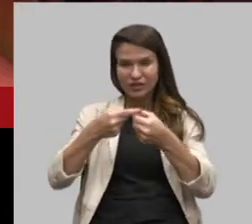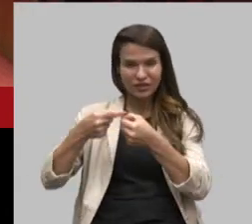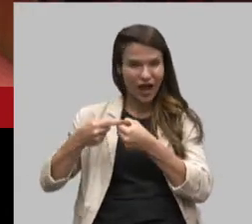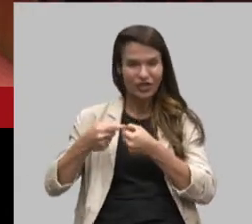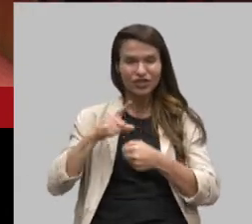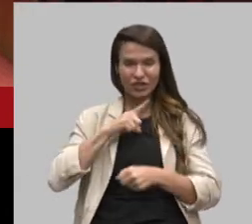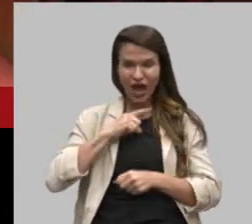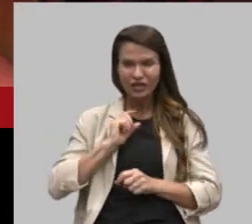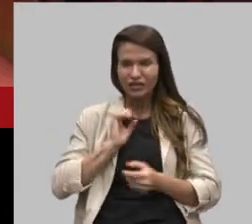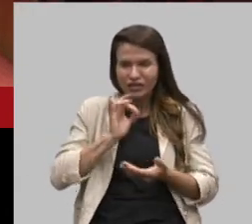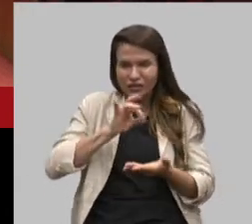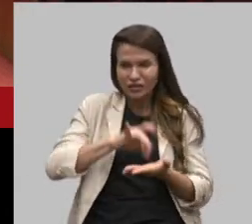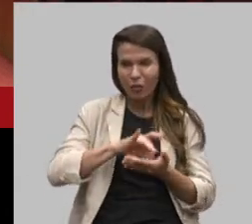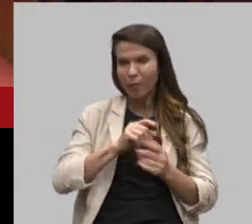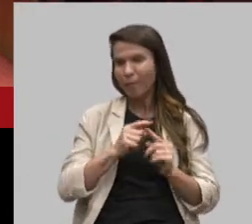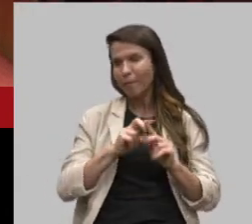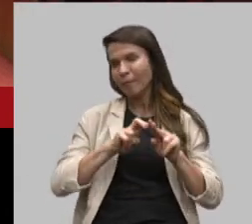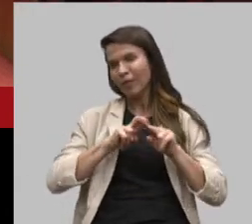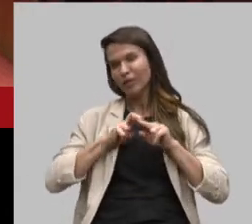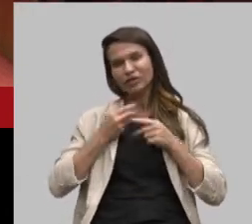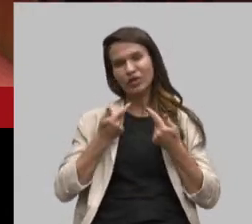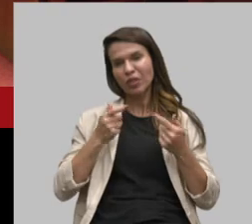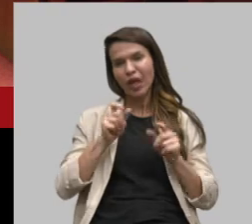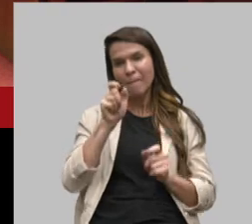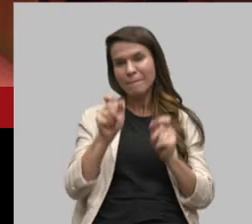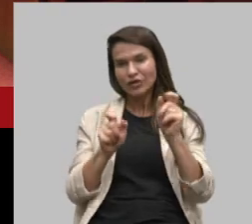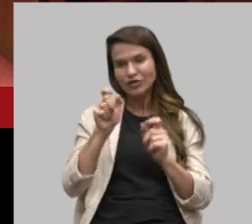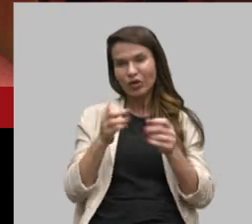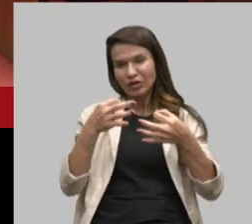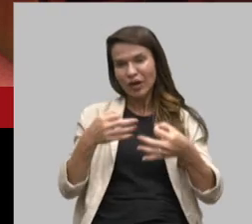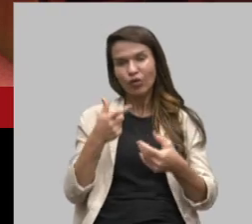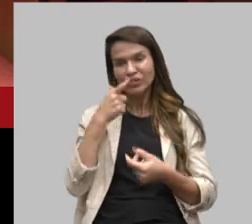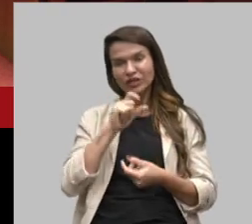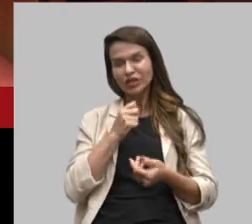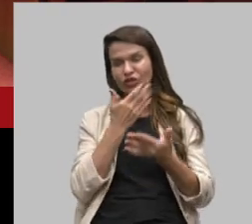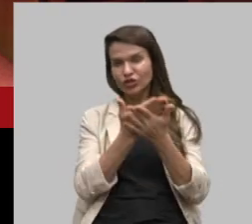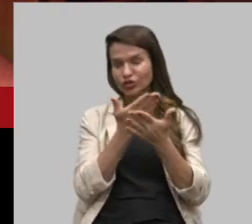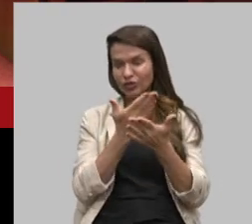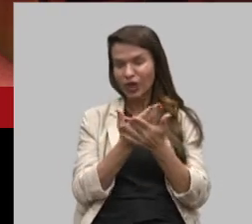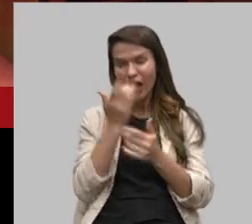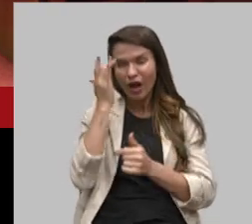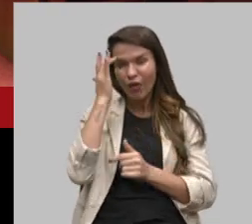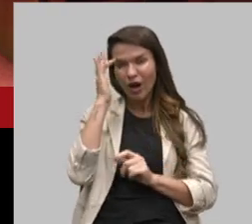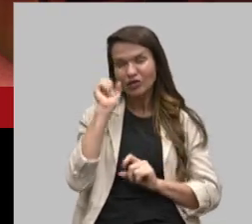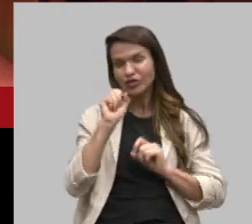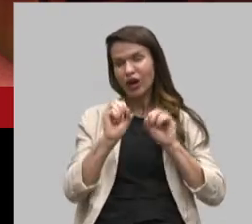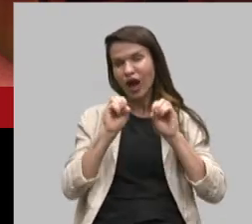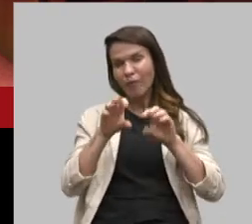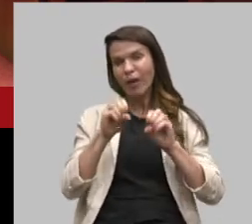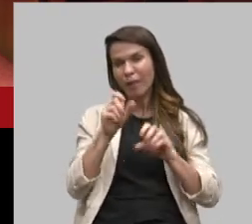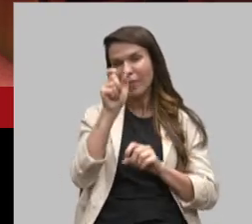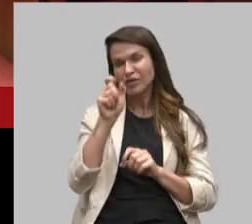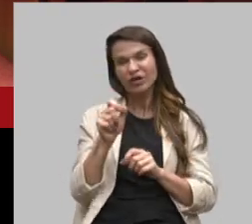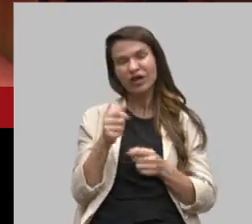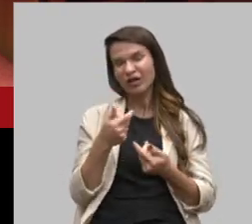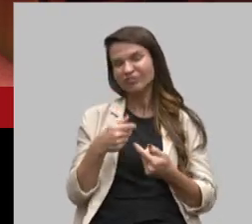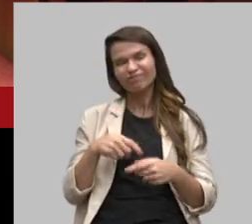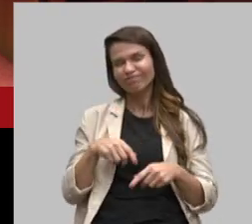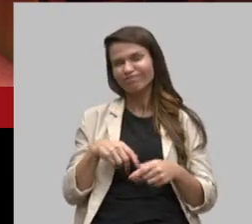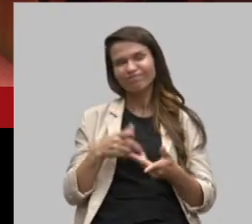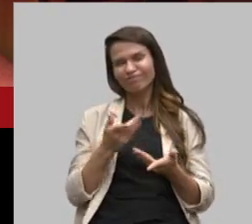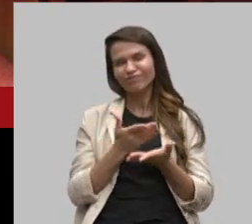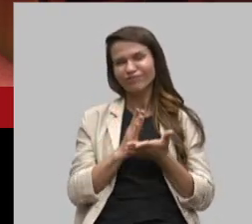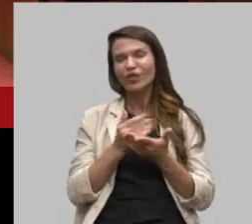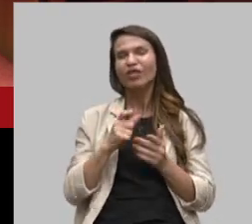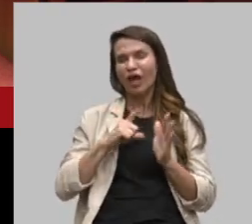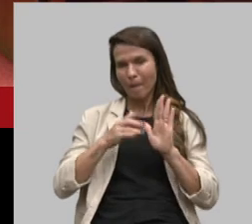is eles pessoas o estud eu ao que dar aula para uma pessoa não seria viável acho que tem propostas o